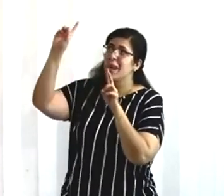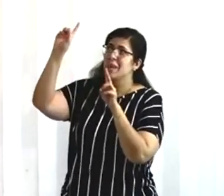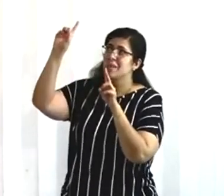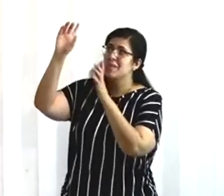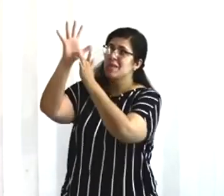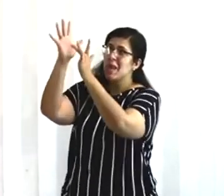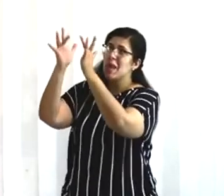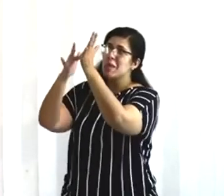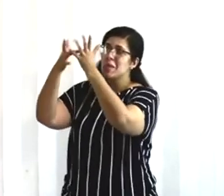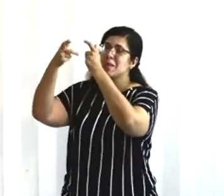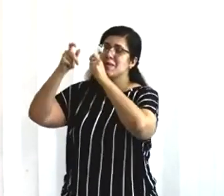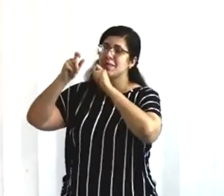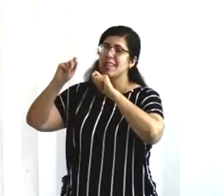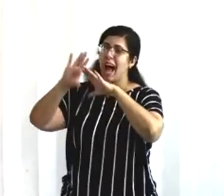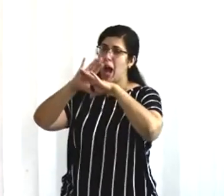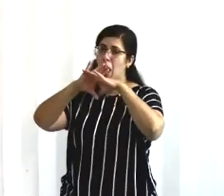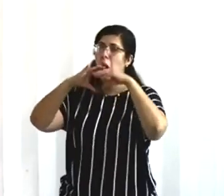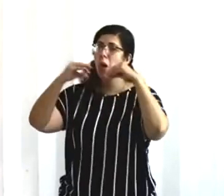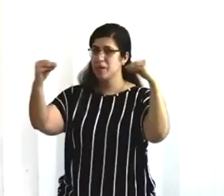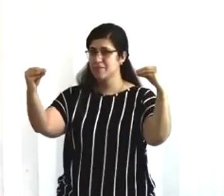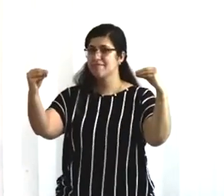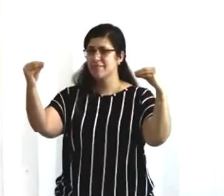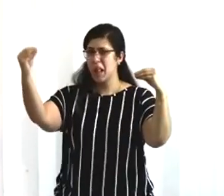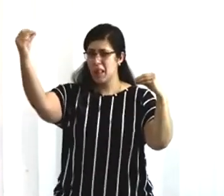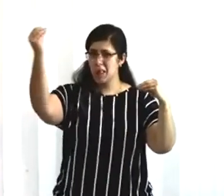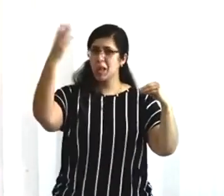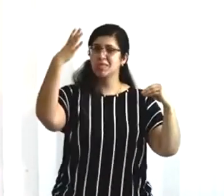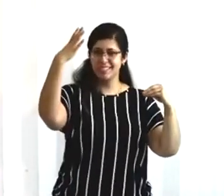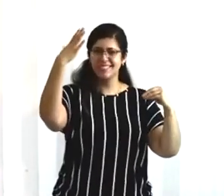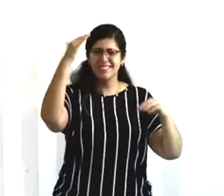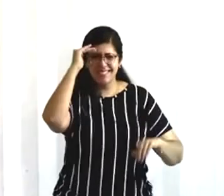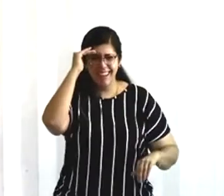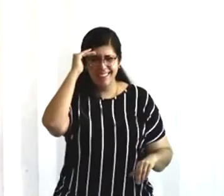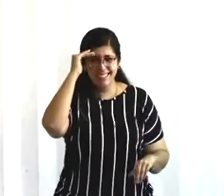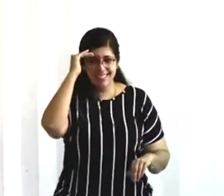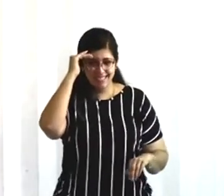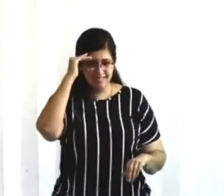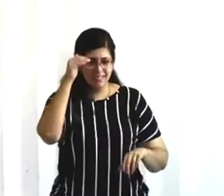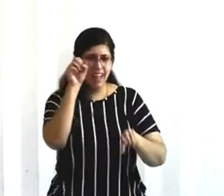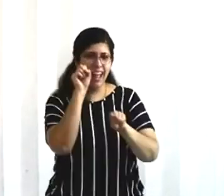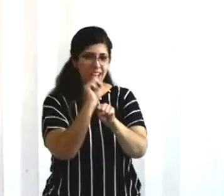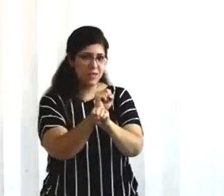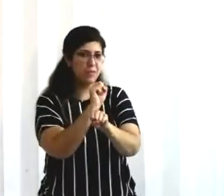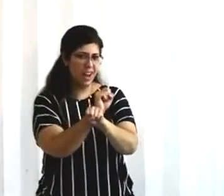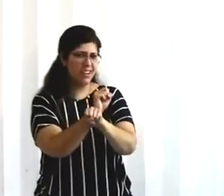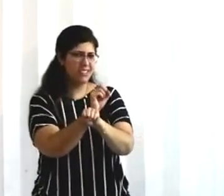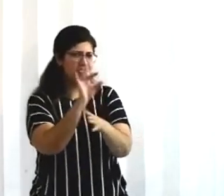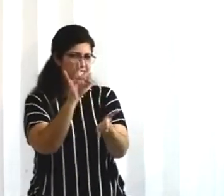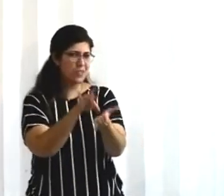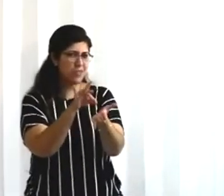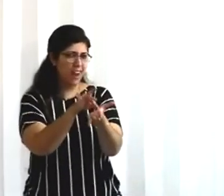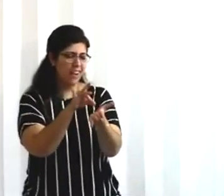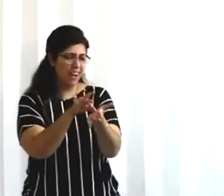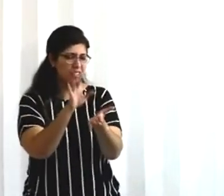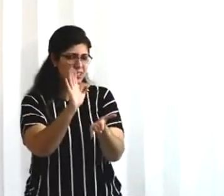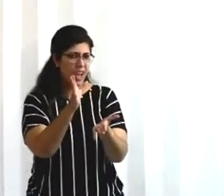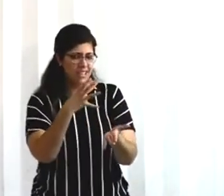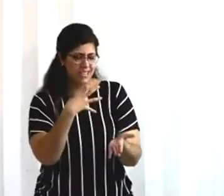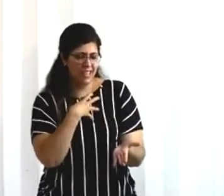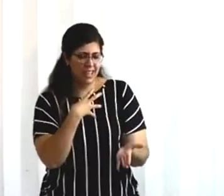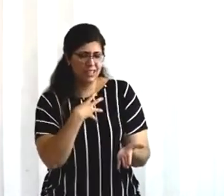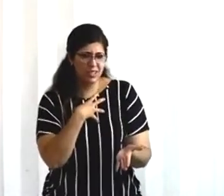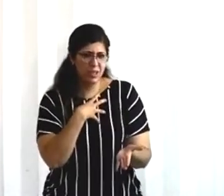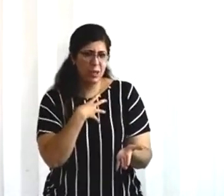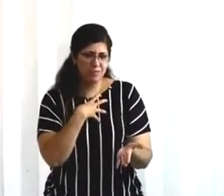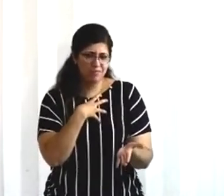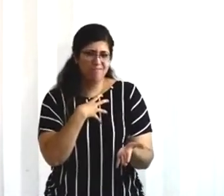Jesus, a cura é a luz. Essa é a esperança para aqueles que já desfrutaram desse